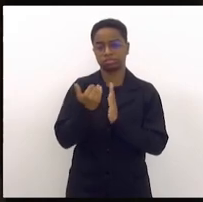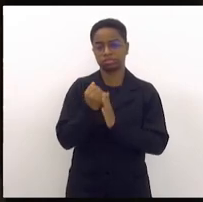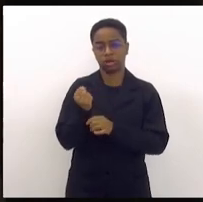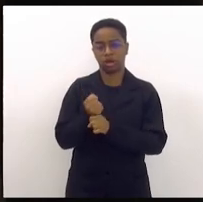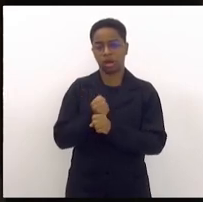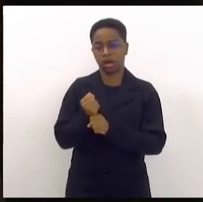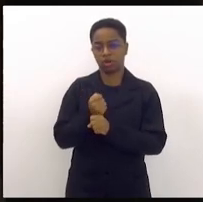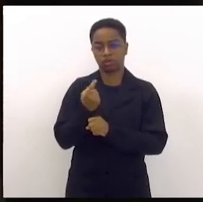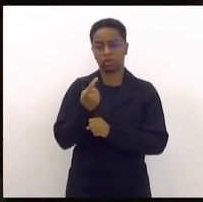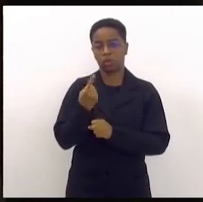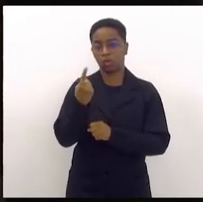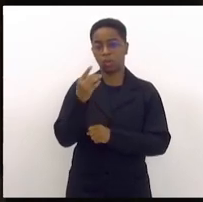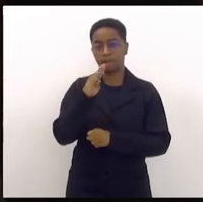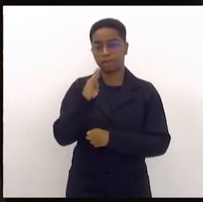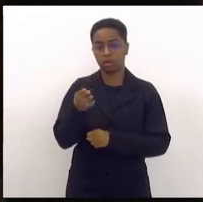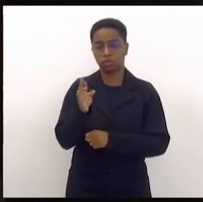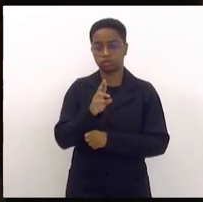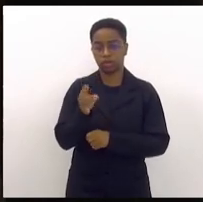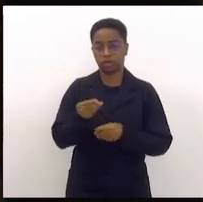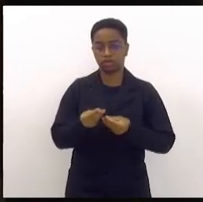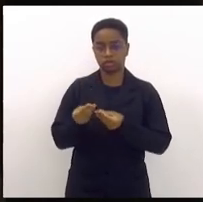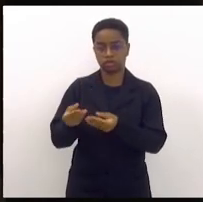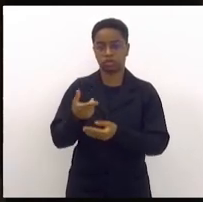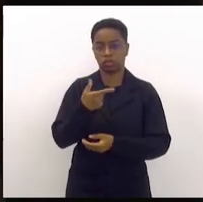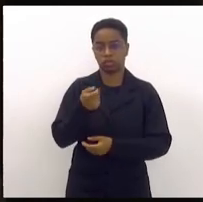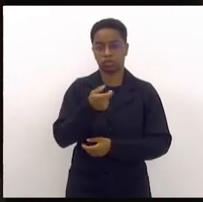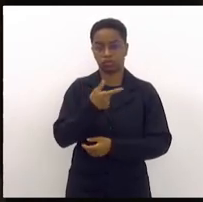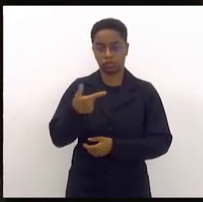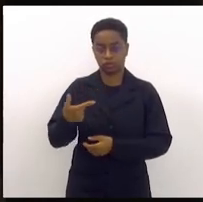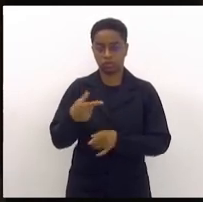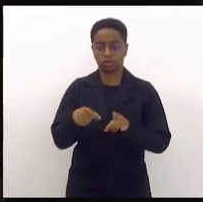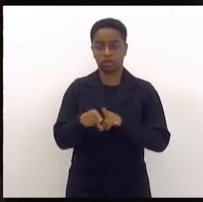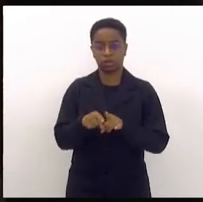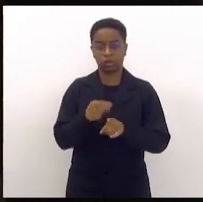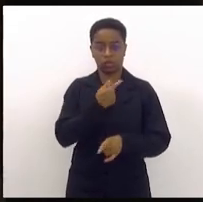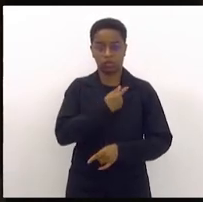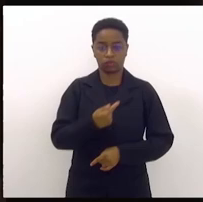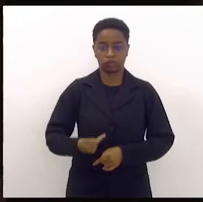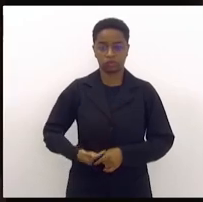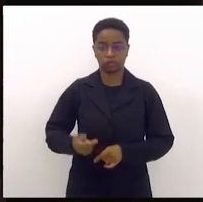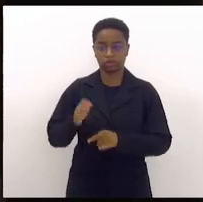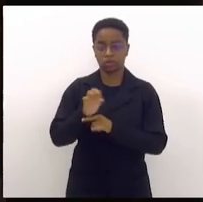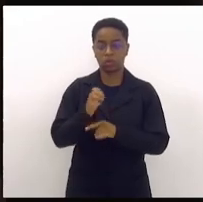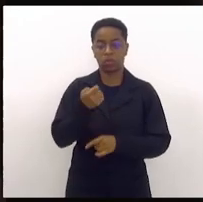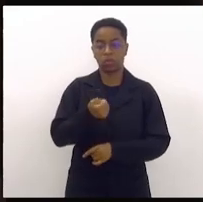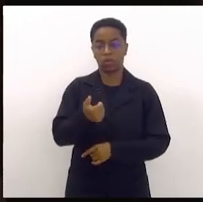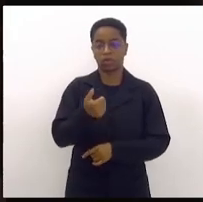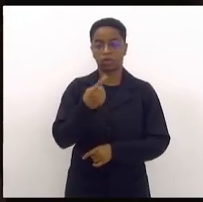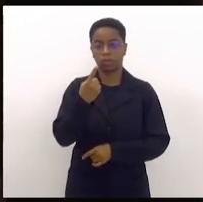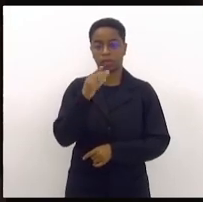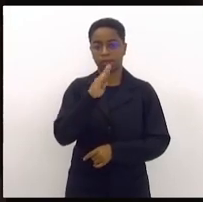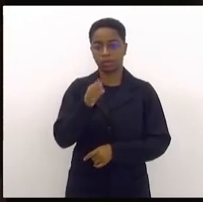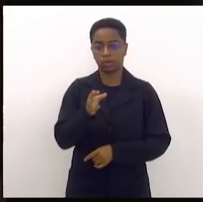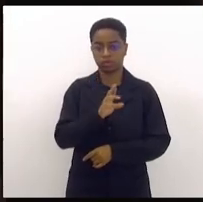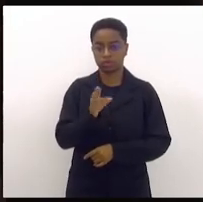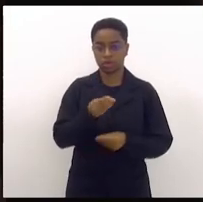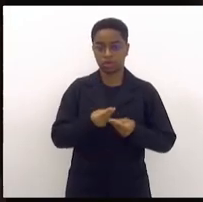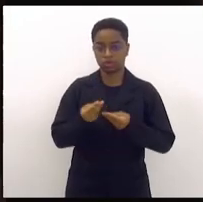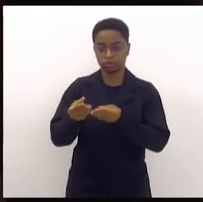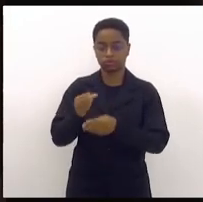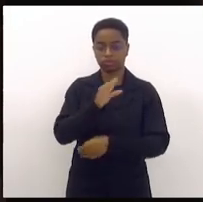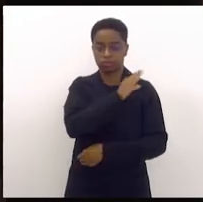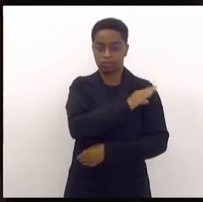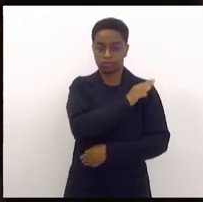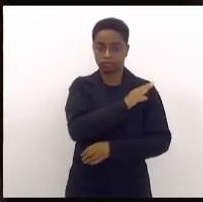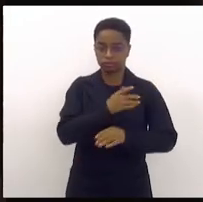anos, R$1 bilhão em 2022. O governo do estado quase investiu quase R$1 bilhão no município de